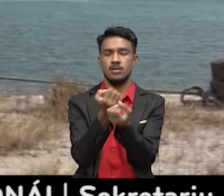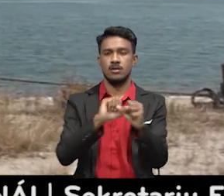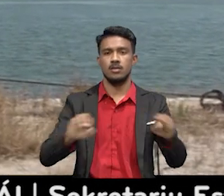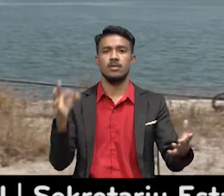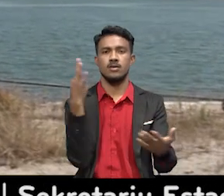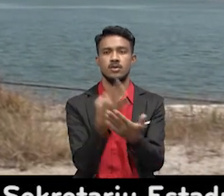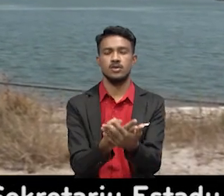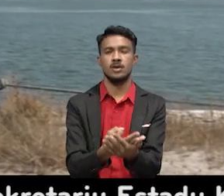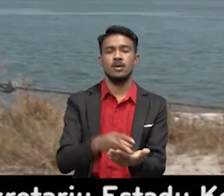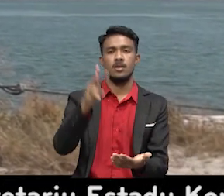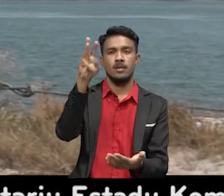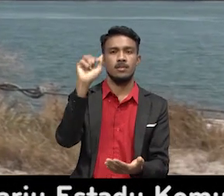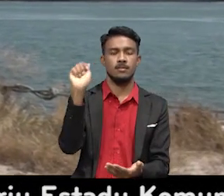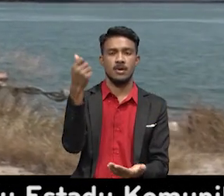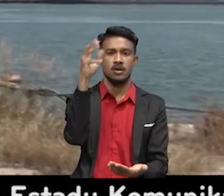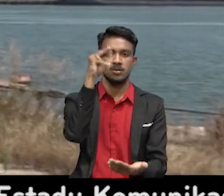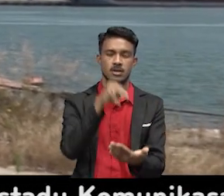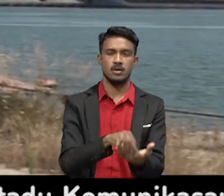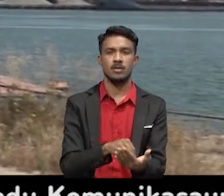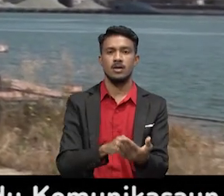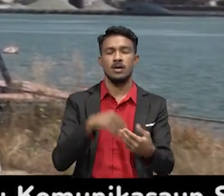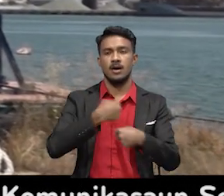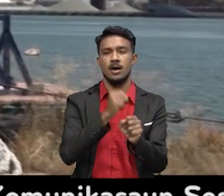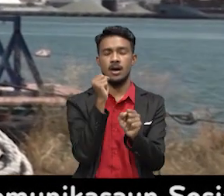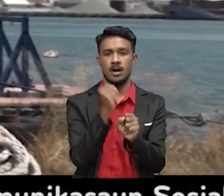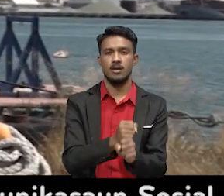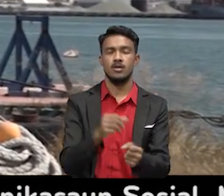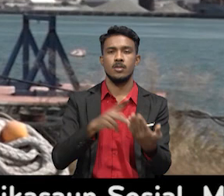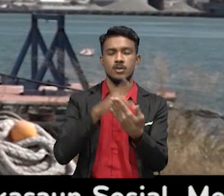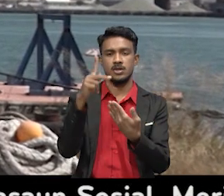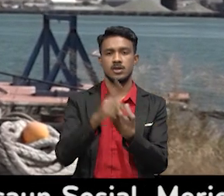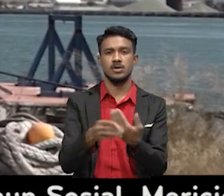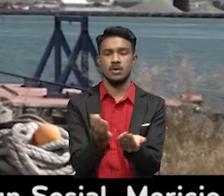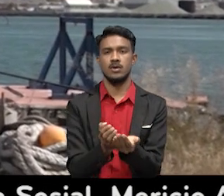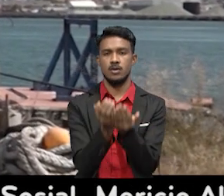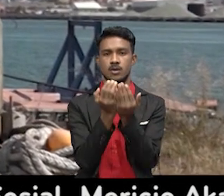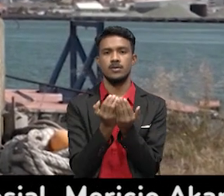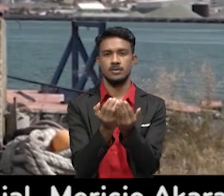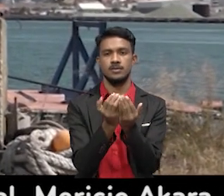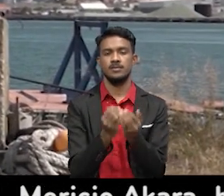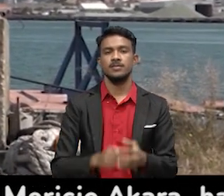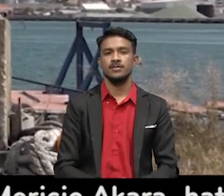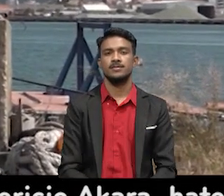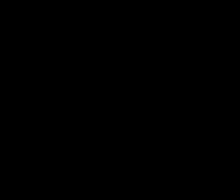milhão sanuluresin ba prosesu construção ro feri Haksolok ne. Bem-vinda, Ximenes, GMN.